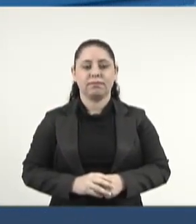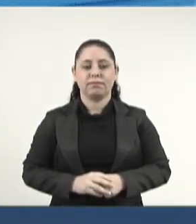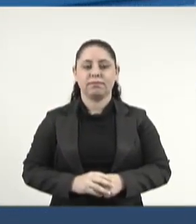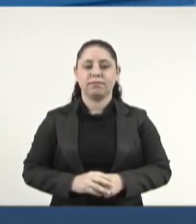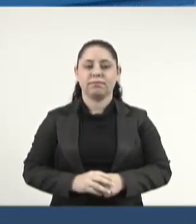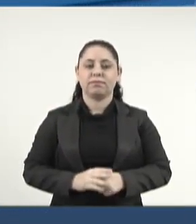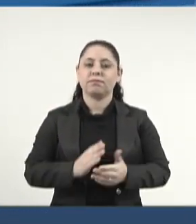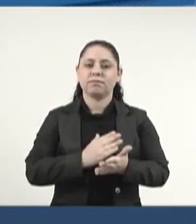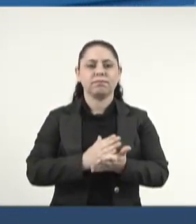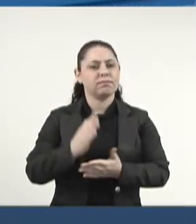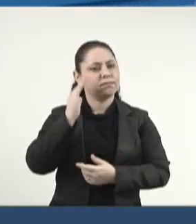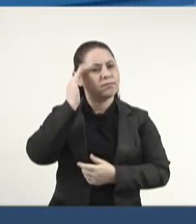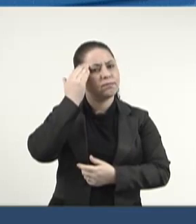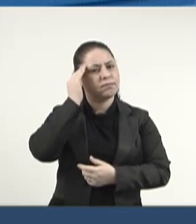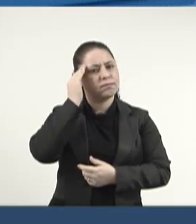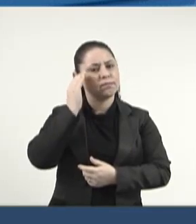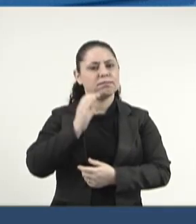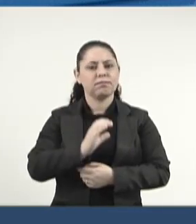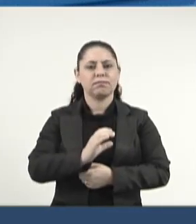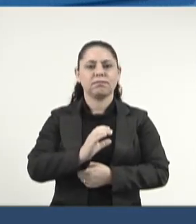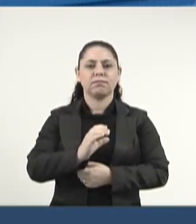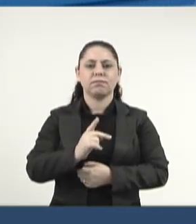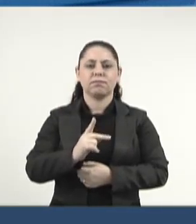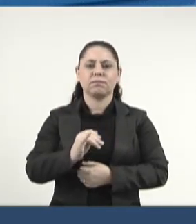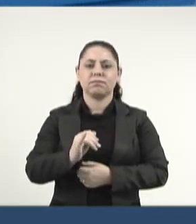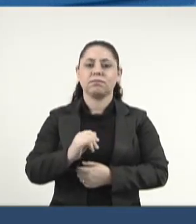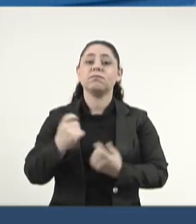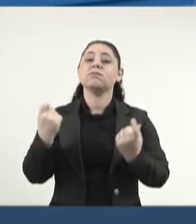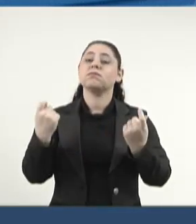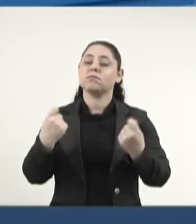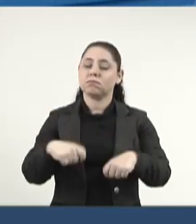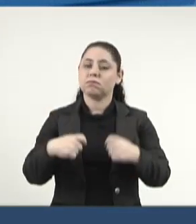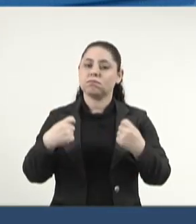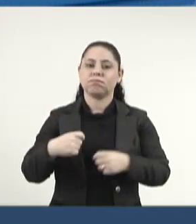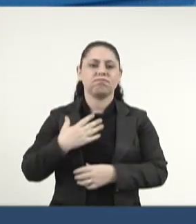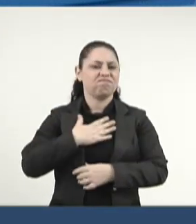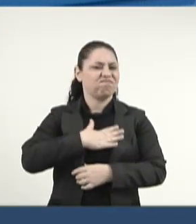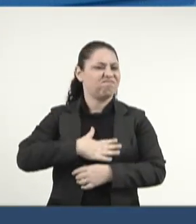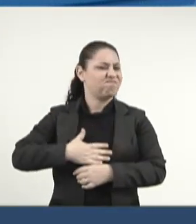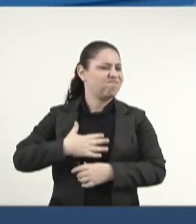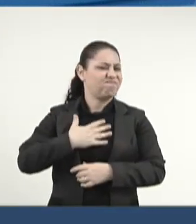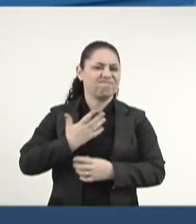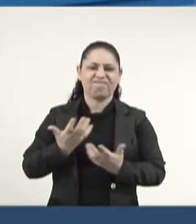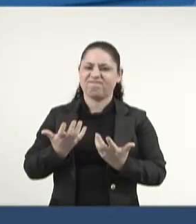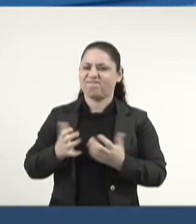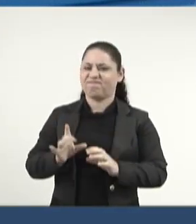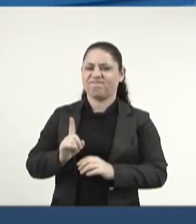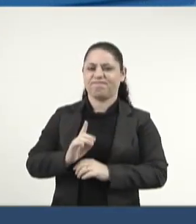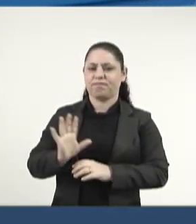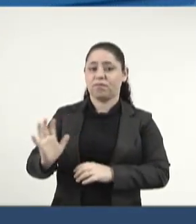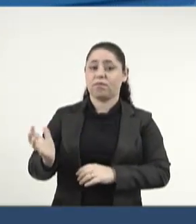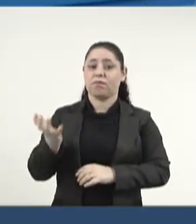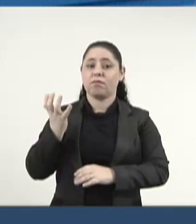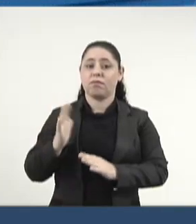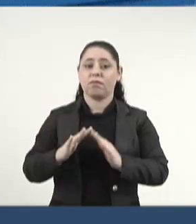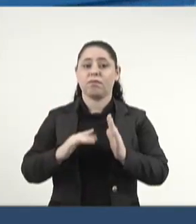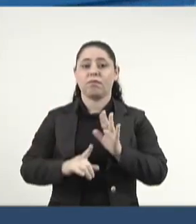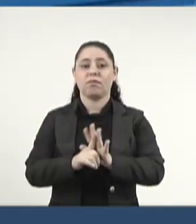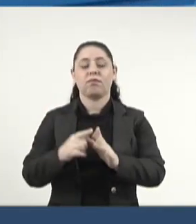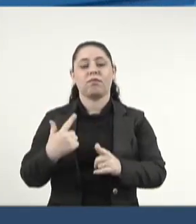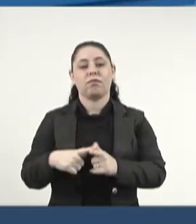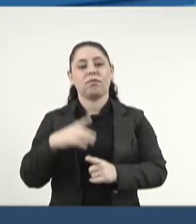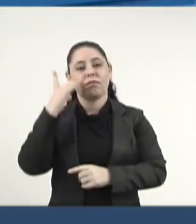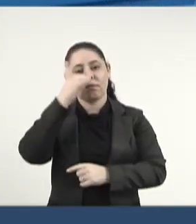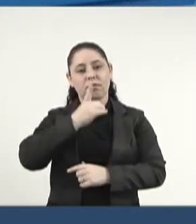Começo a entender que essa CPI é necessária mesmo. Estou insatisfeito com o que aconteceu aqui com essa casa, porque